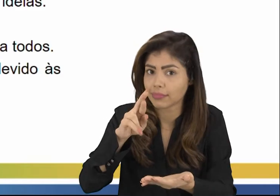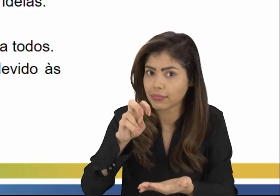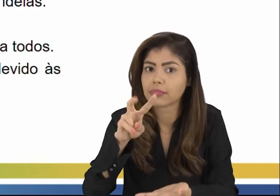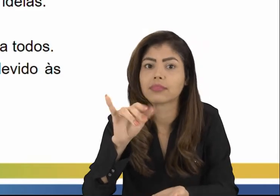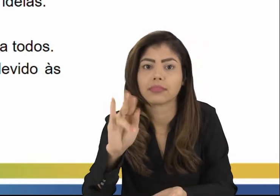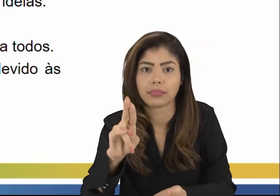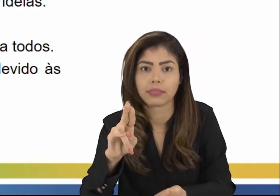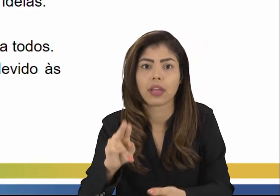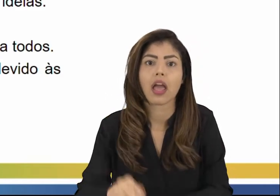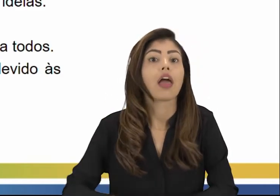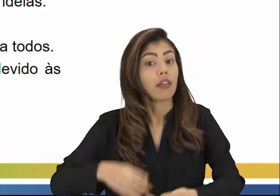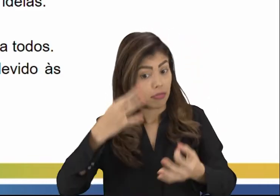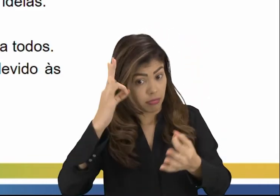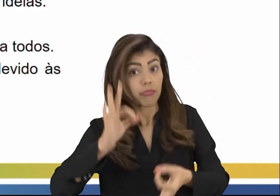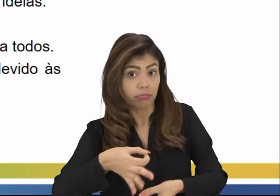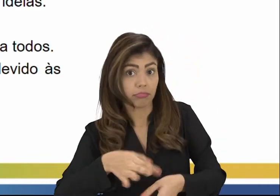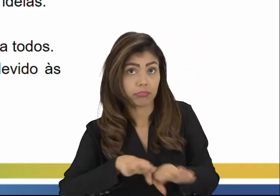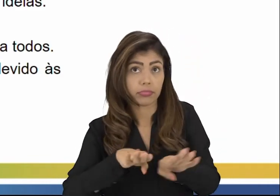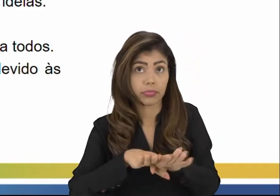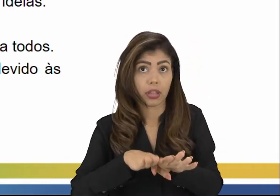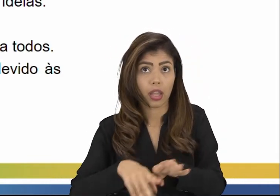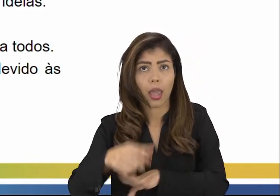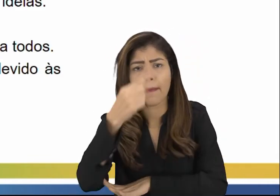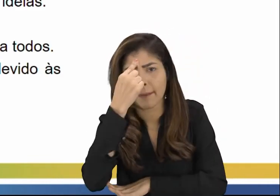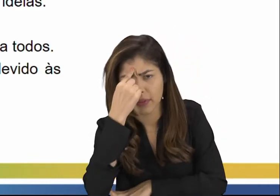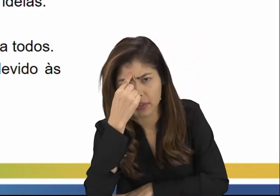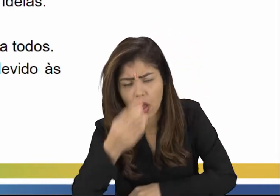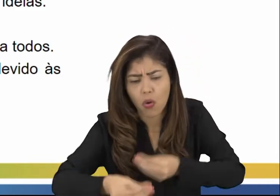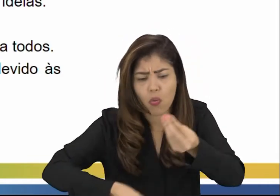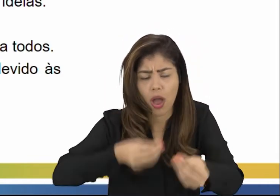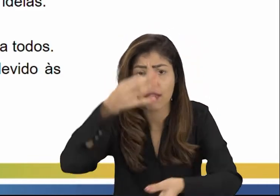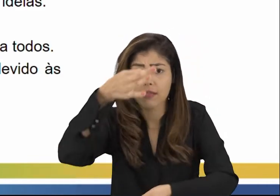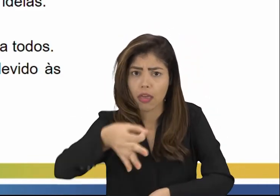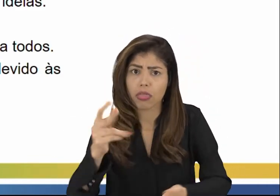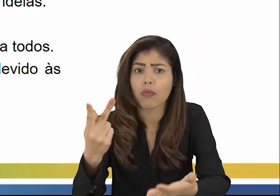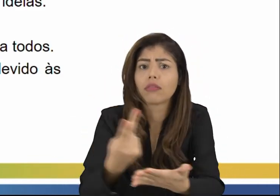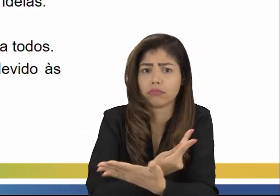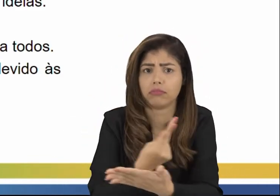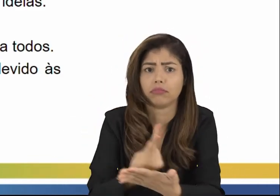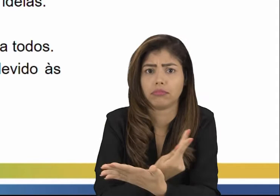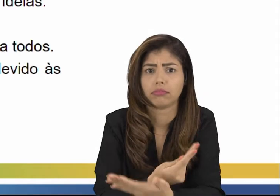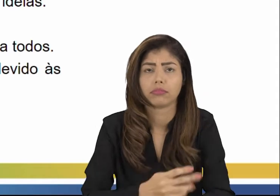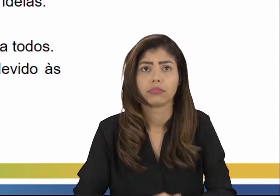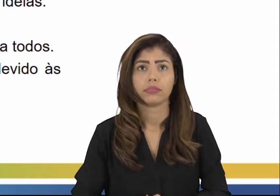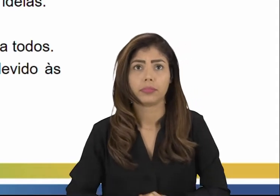justa. Aqui nós devemos bem moralizar e julgar o que é certo ou errado, né?